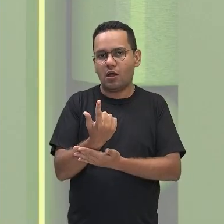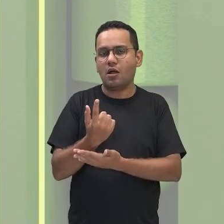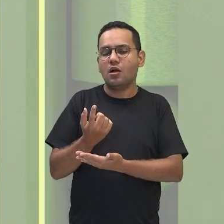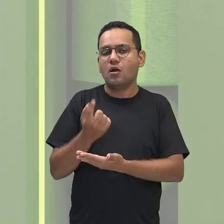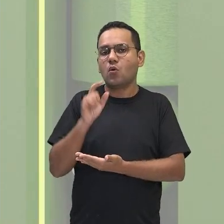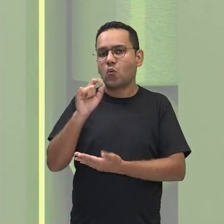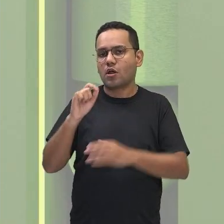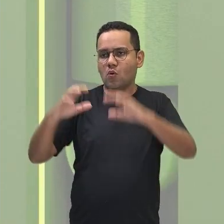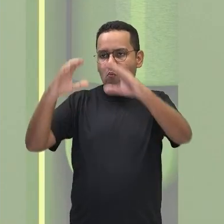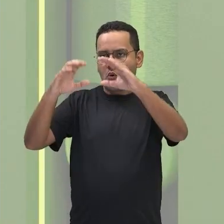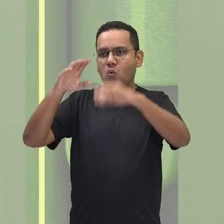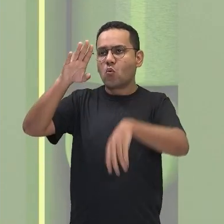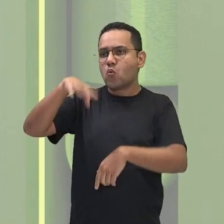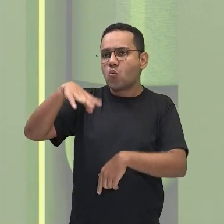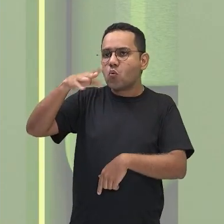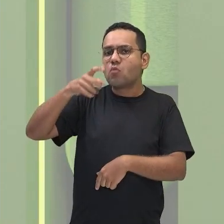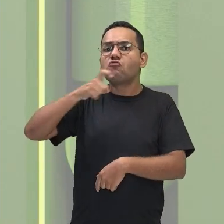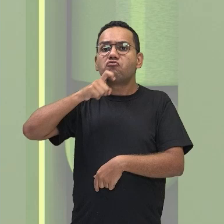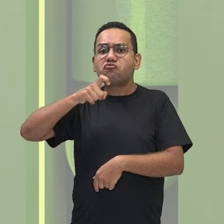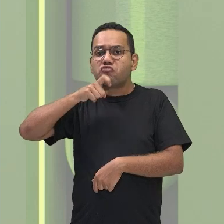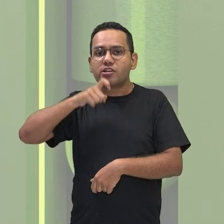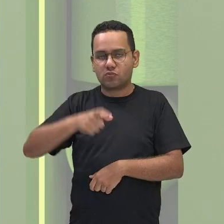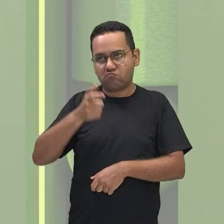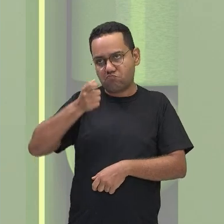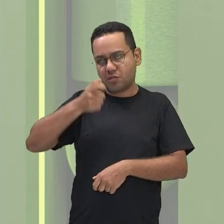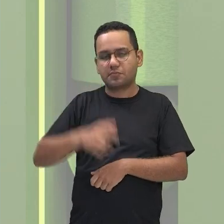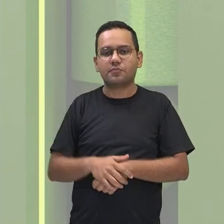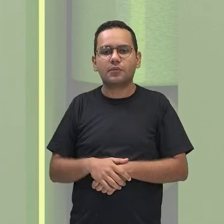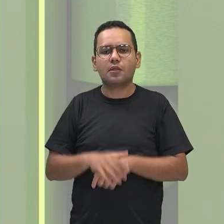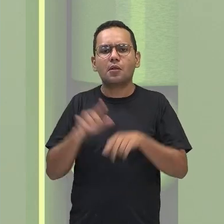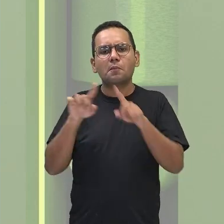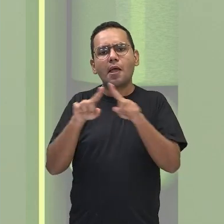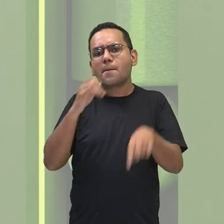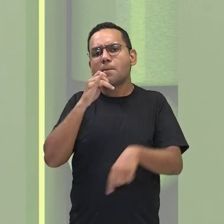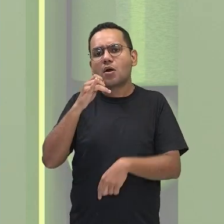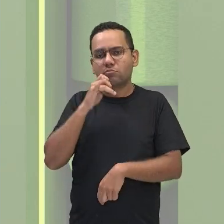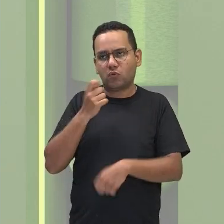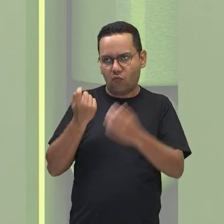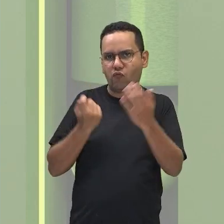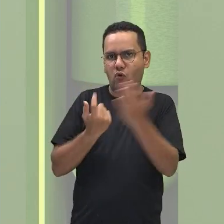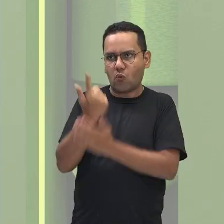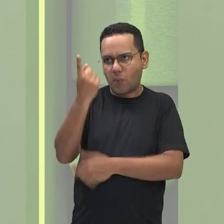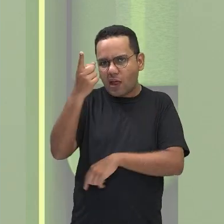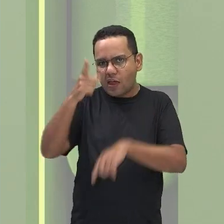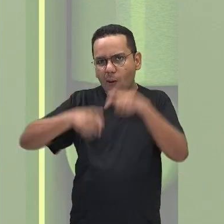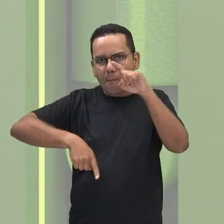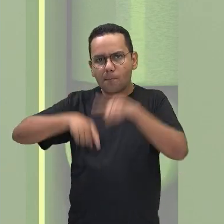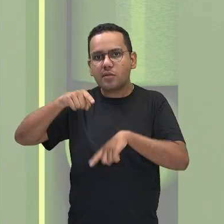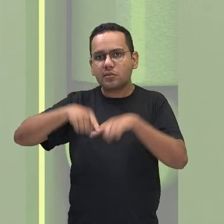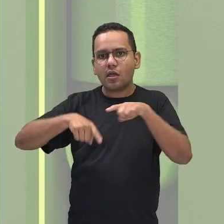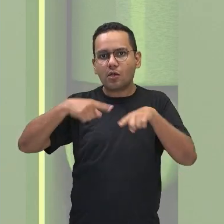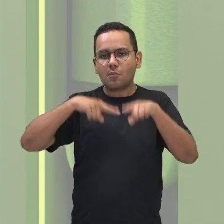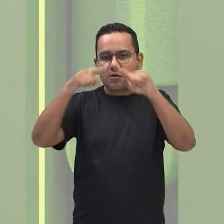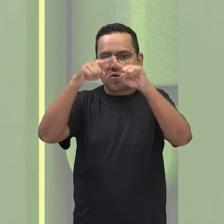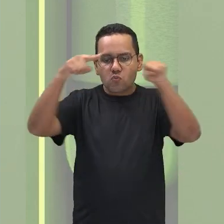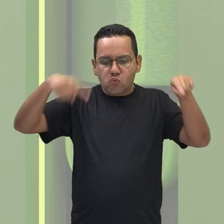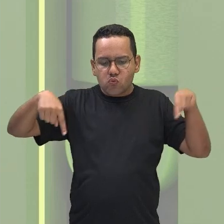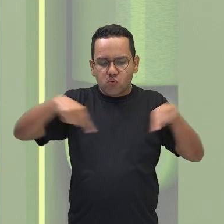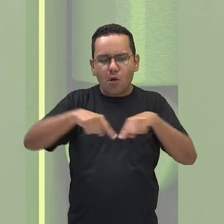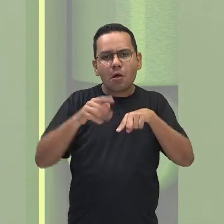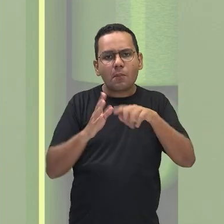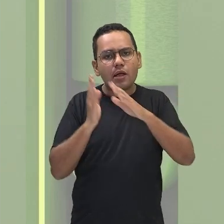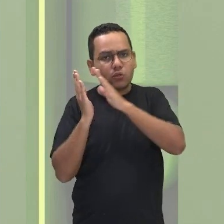preciso de um ar-condicionado, né, que dê conta de gelar um quarto com X metros cúbicos, com 20 metros cúbicos, por